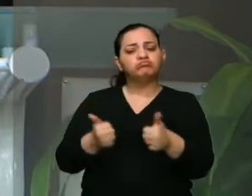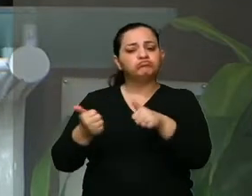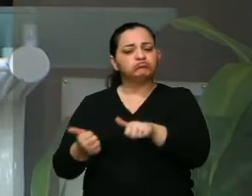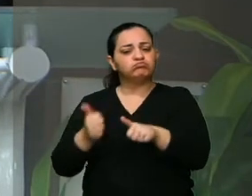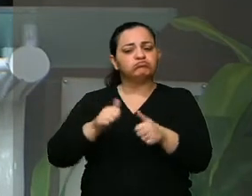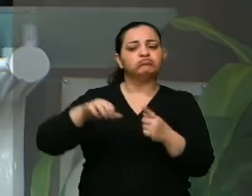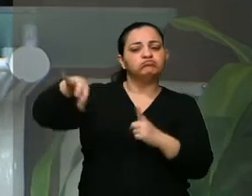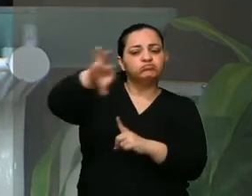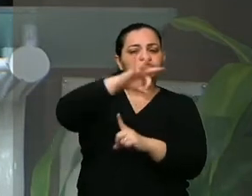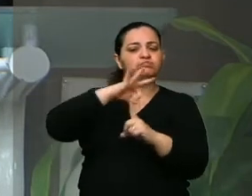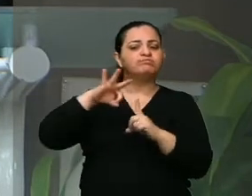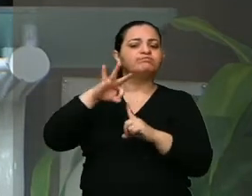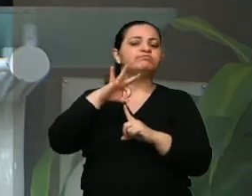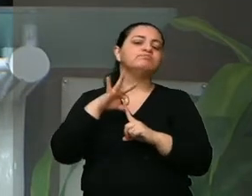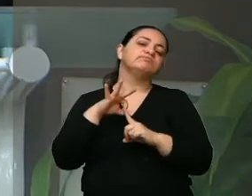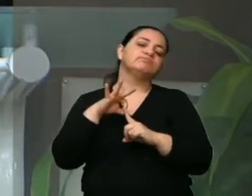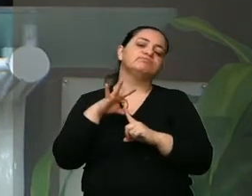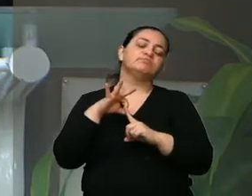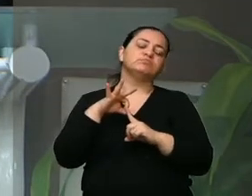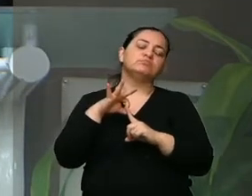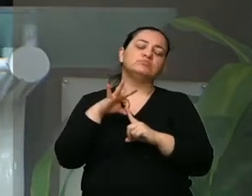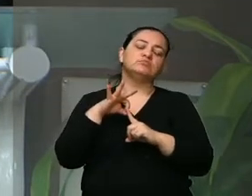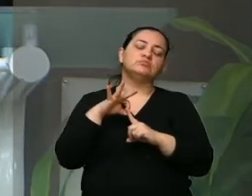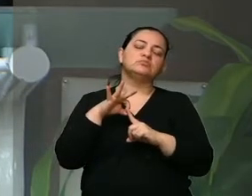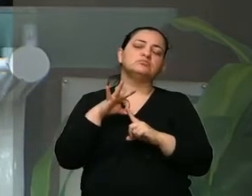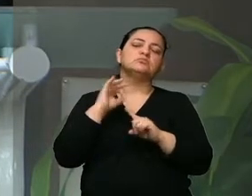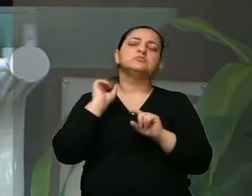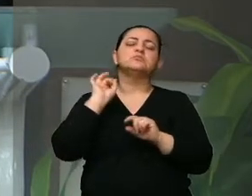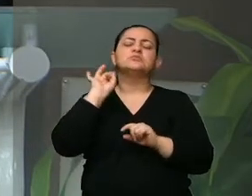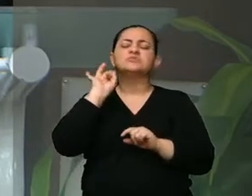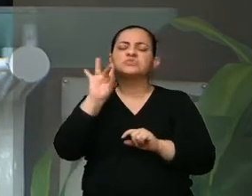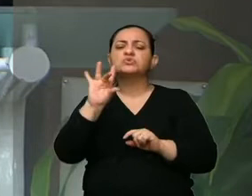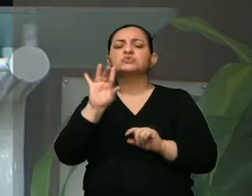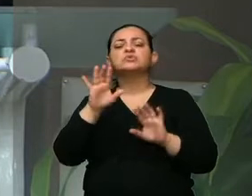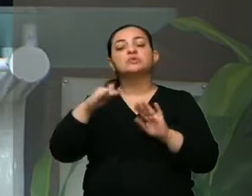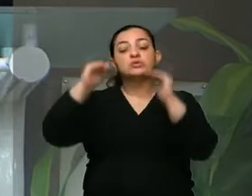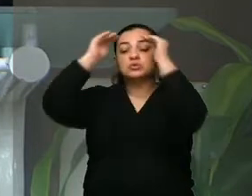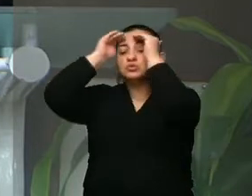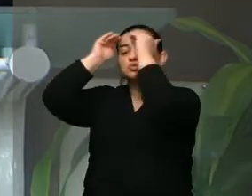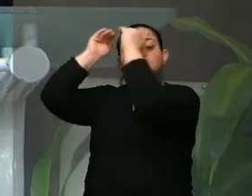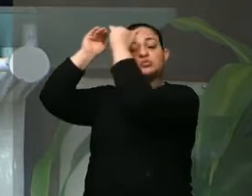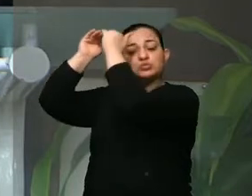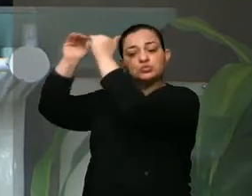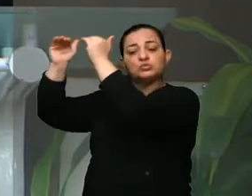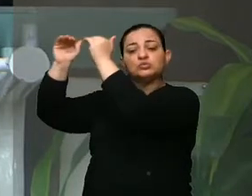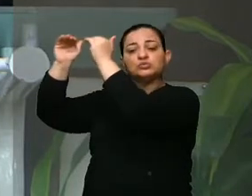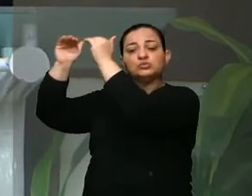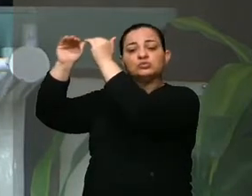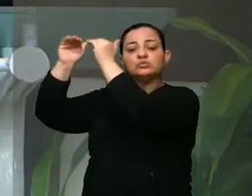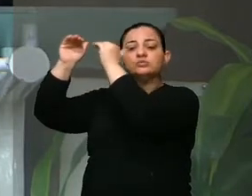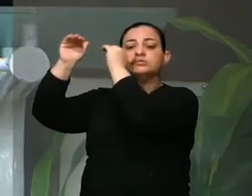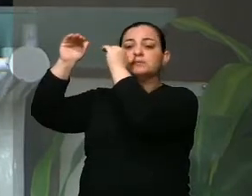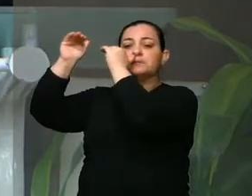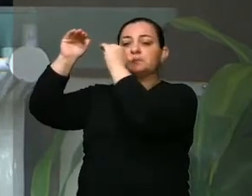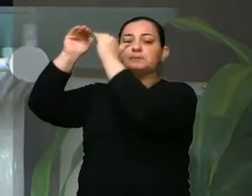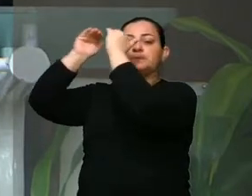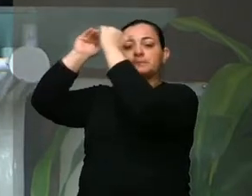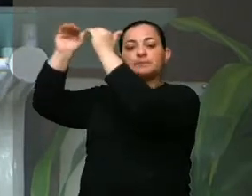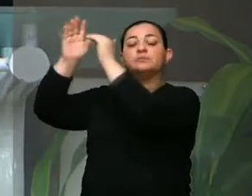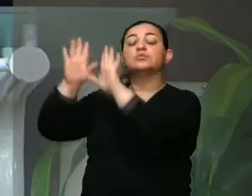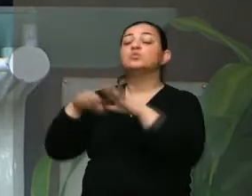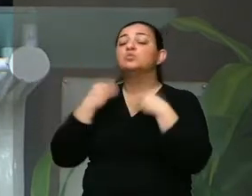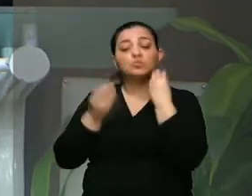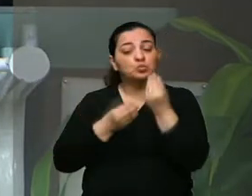espírito santo a condição é obediência como vamos conseguir